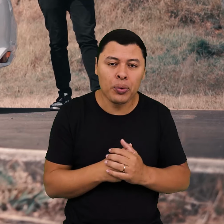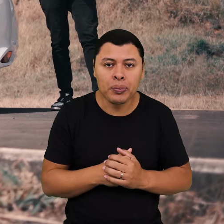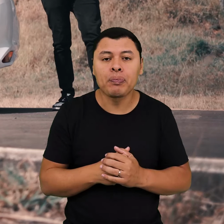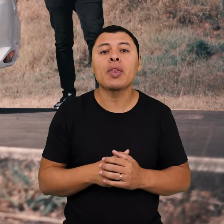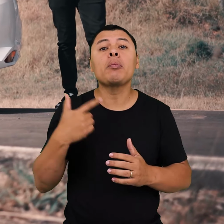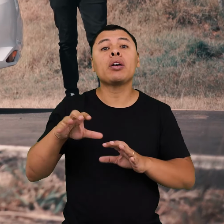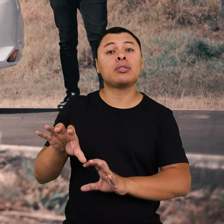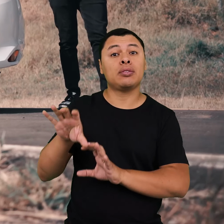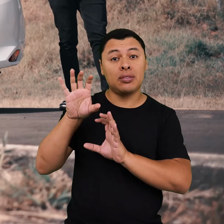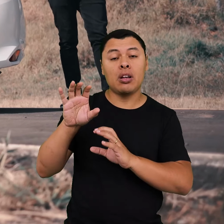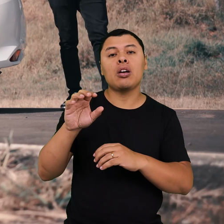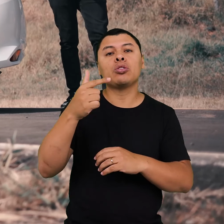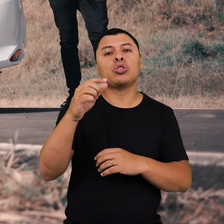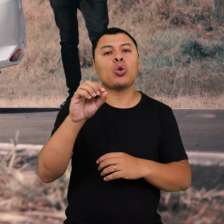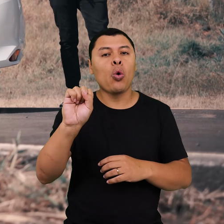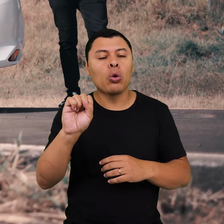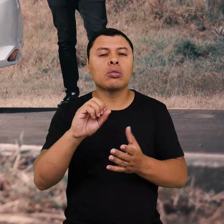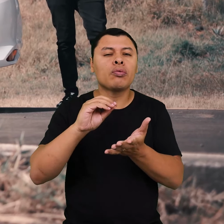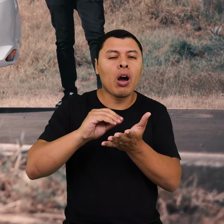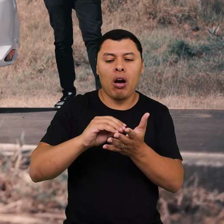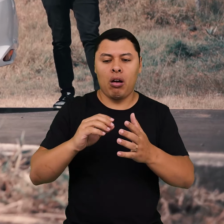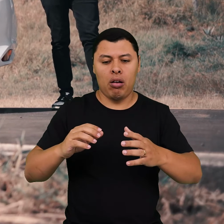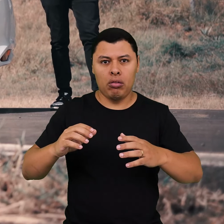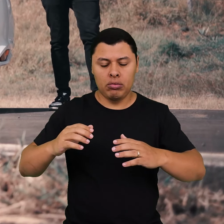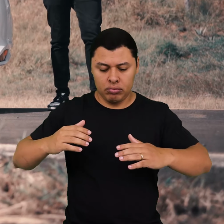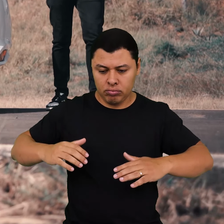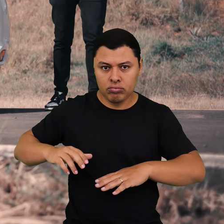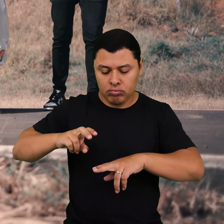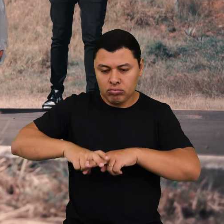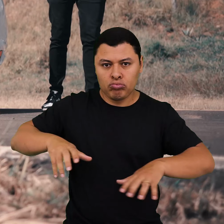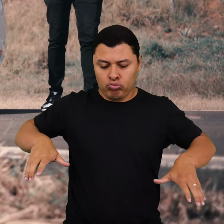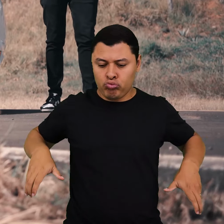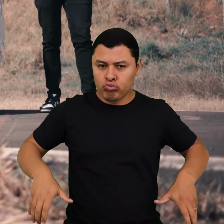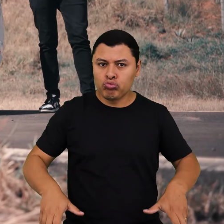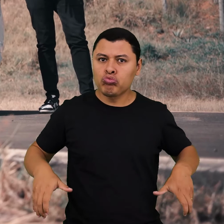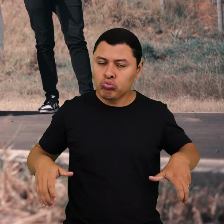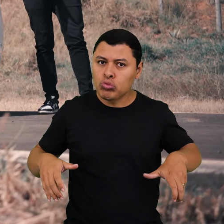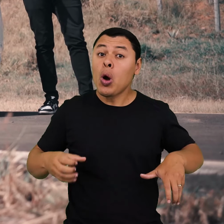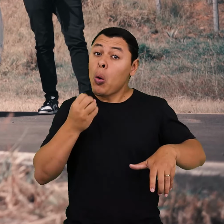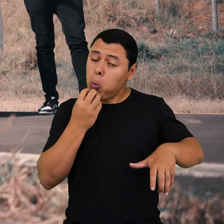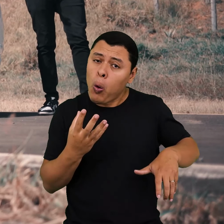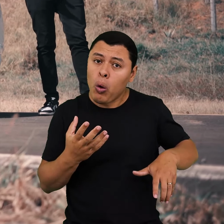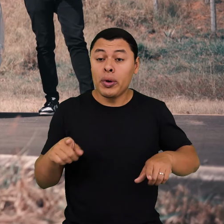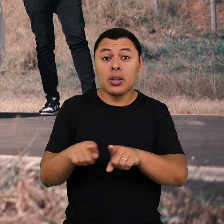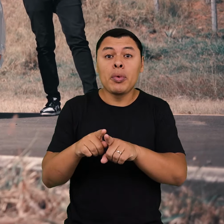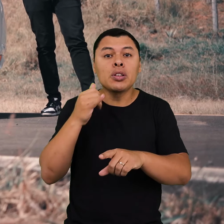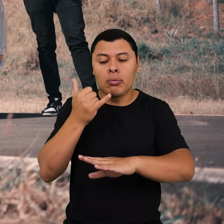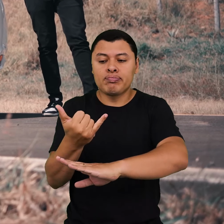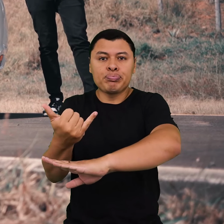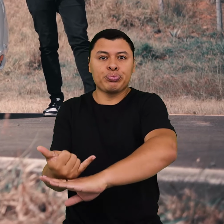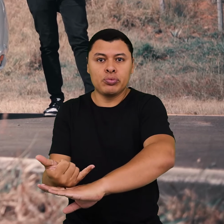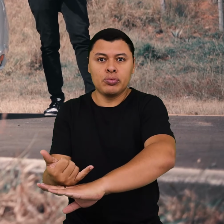como diferenciais algumas coisas de acabamento, né, como os bancos com forração em alcantara, tem carregador por indução no console central e câmera de